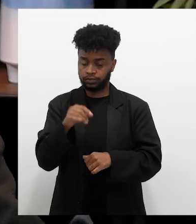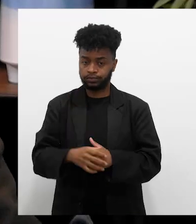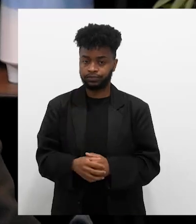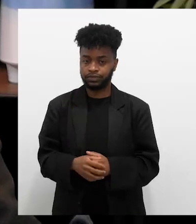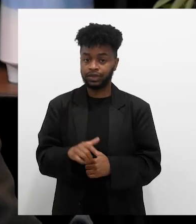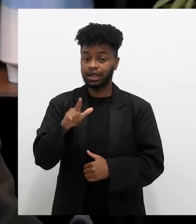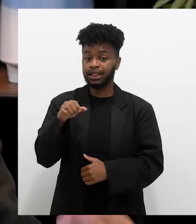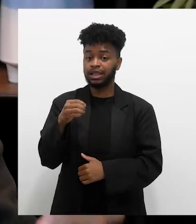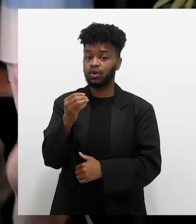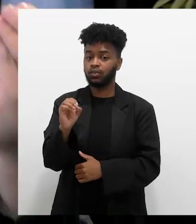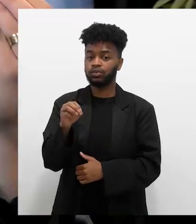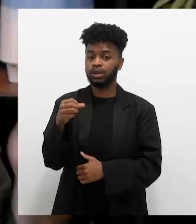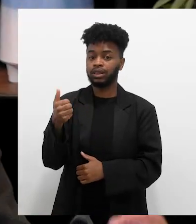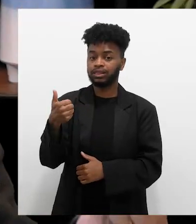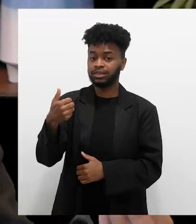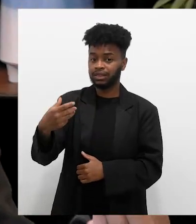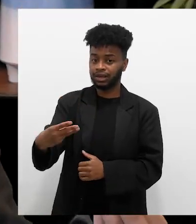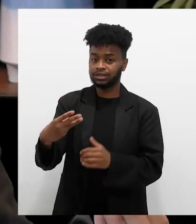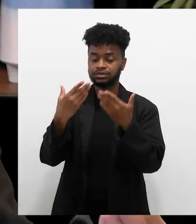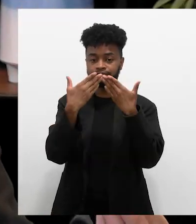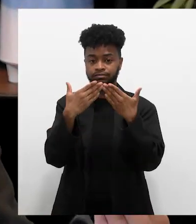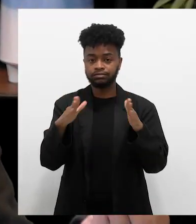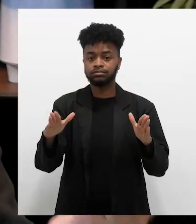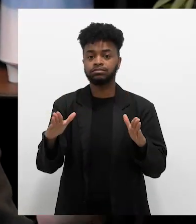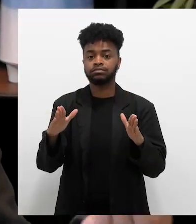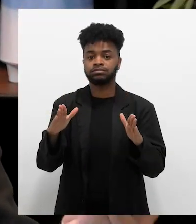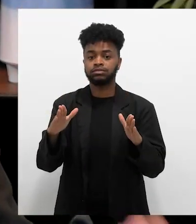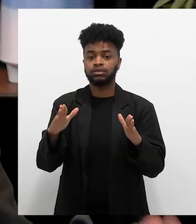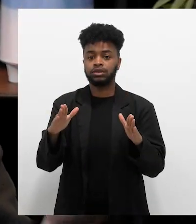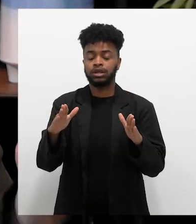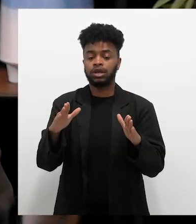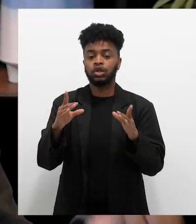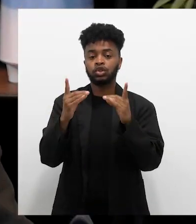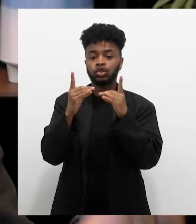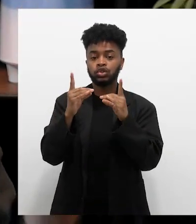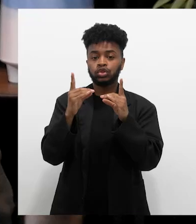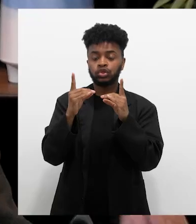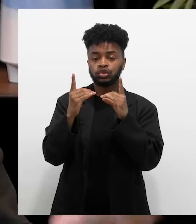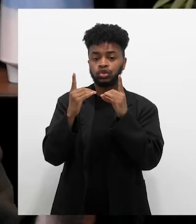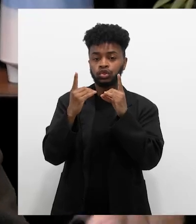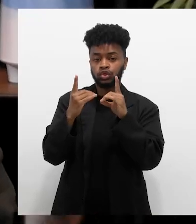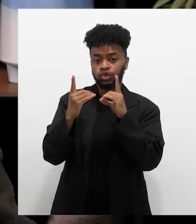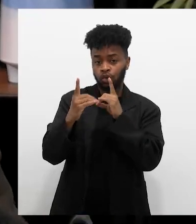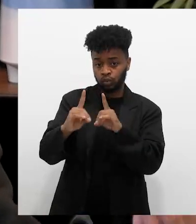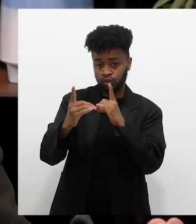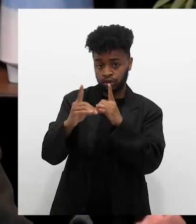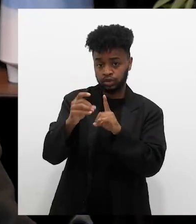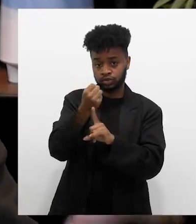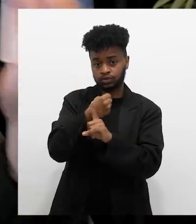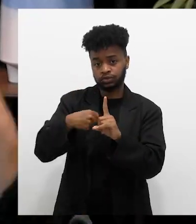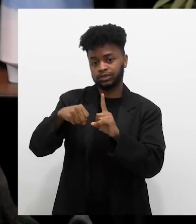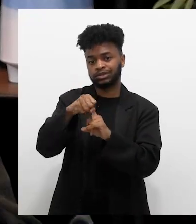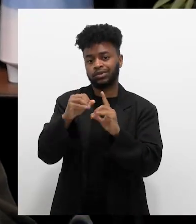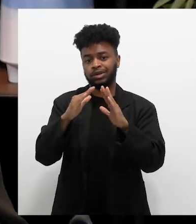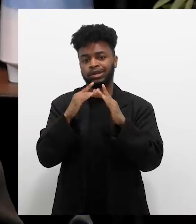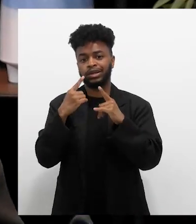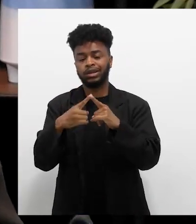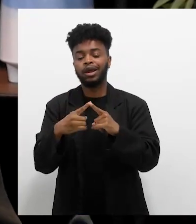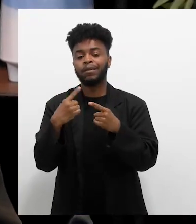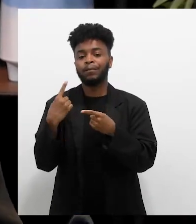Leão XIII inaugura a contemporânea doutrina social da Igreja. Ou